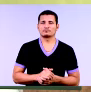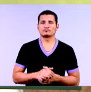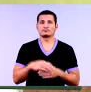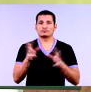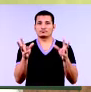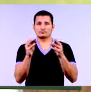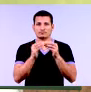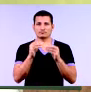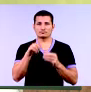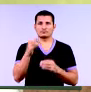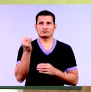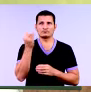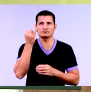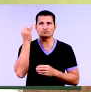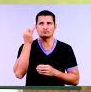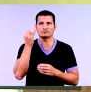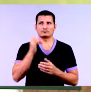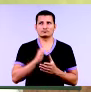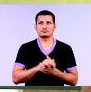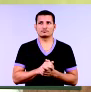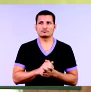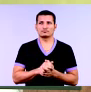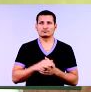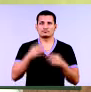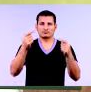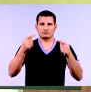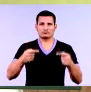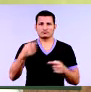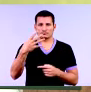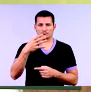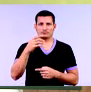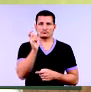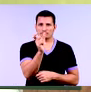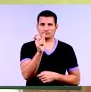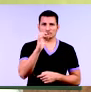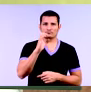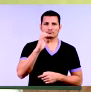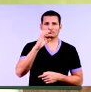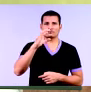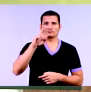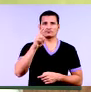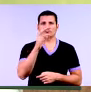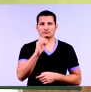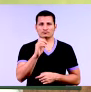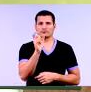importante, tá? Então, até nessa questão 4 ficaria o eco, né? Então, para vocês escreverem na tela, aí seria a